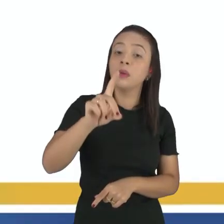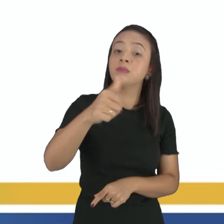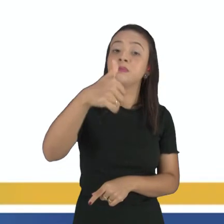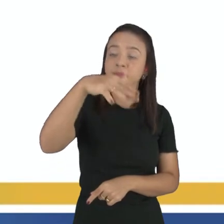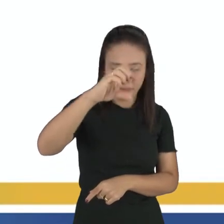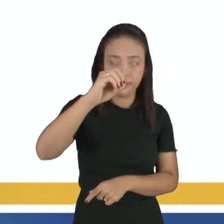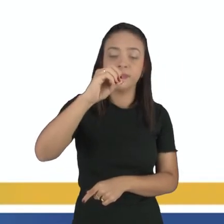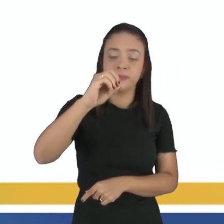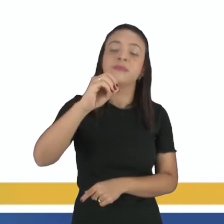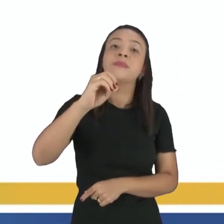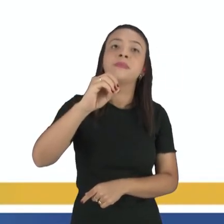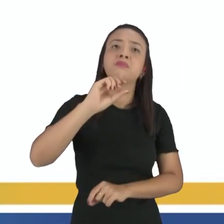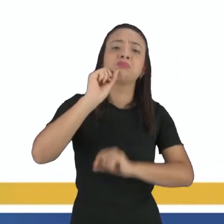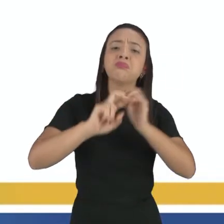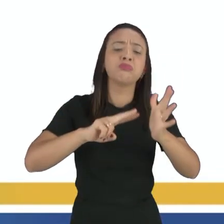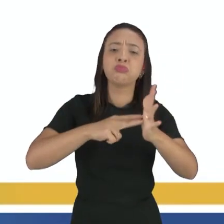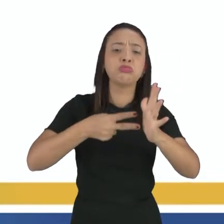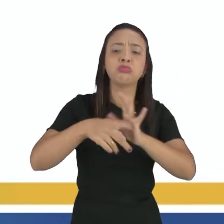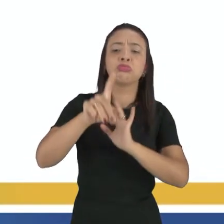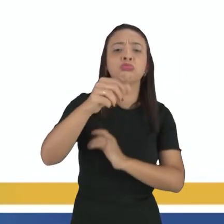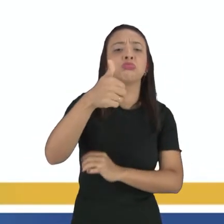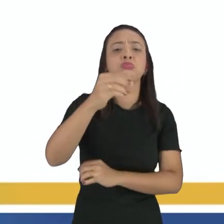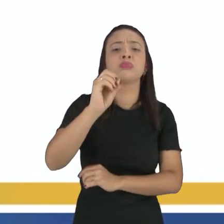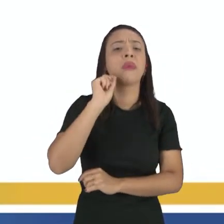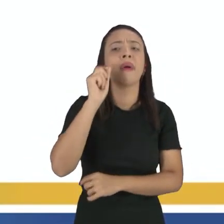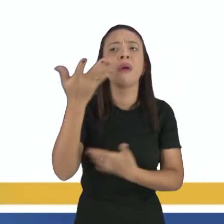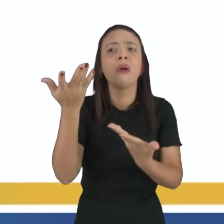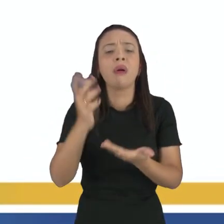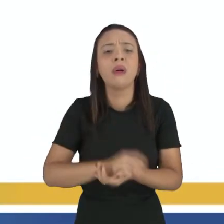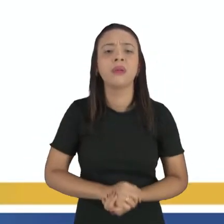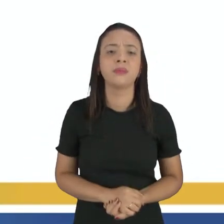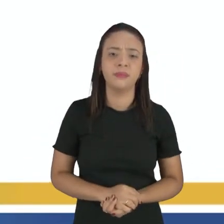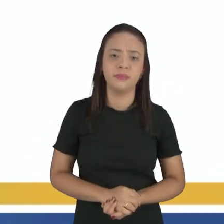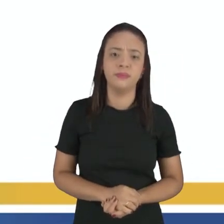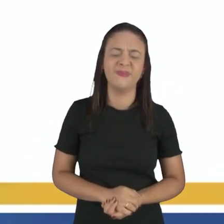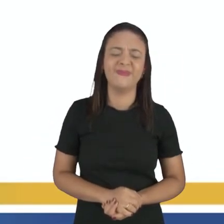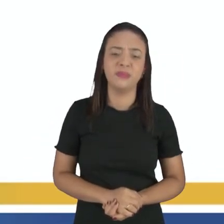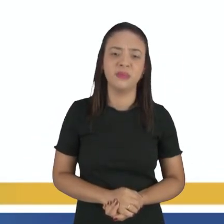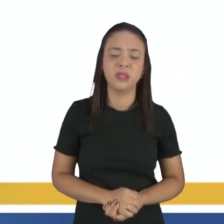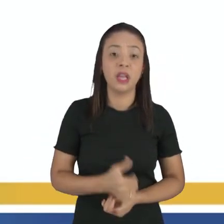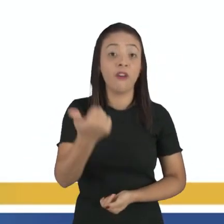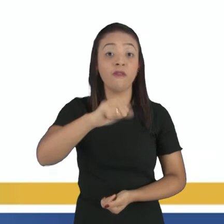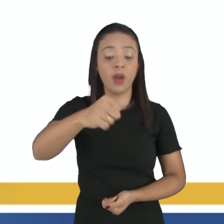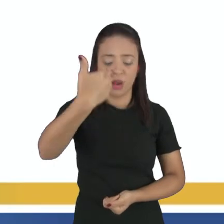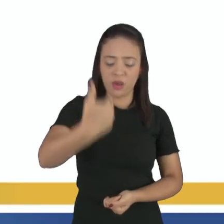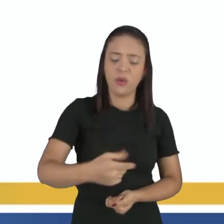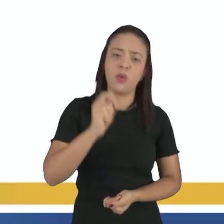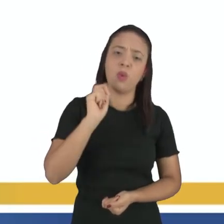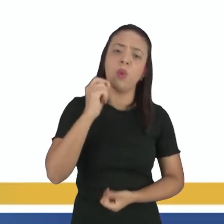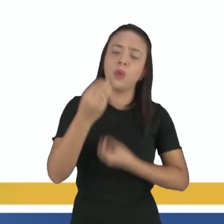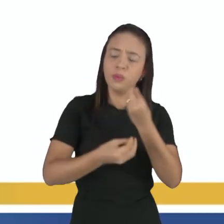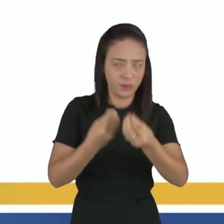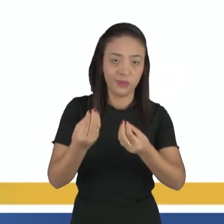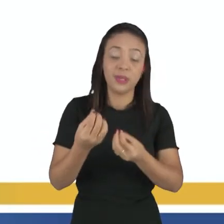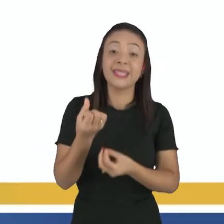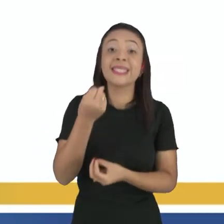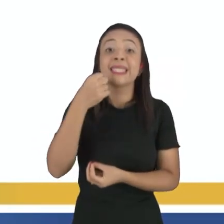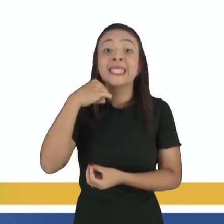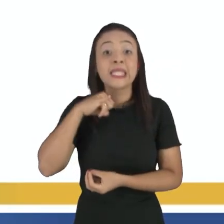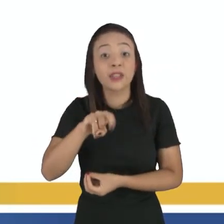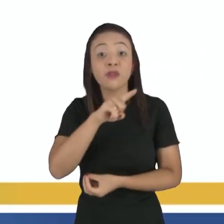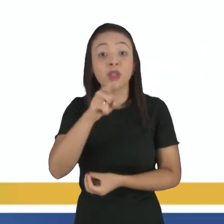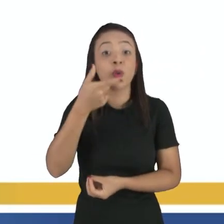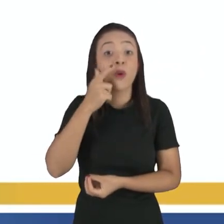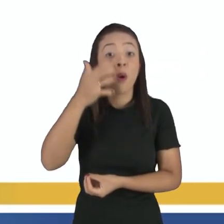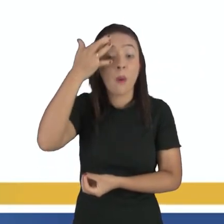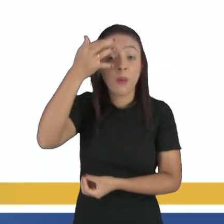descritor 10 que que dissesse de escritor Professor o que que ele me avalia ele avalia se você entende